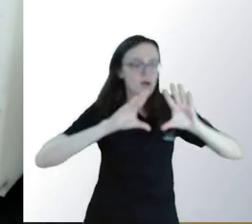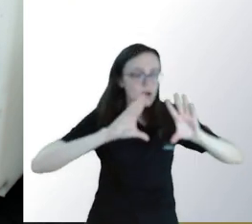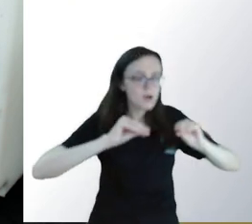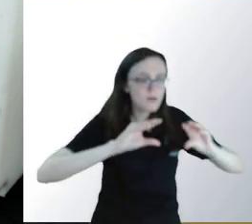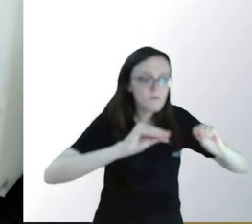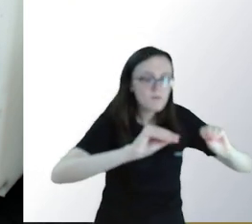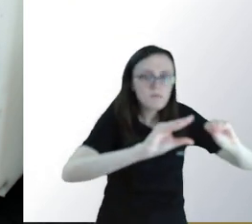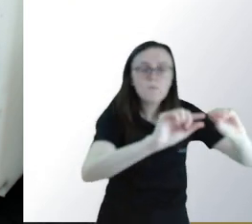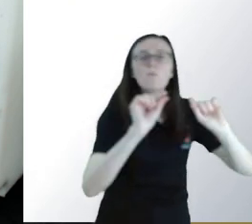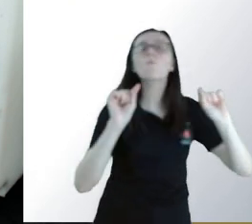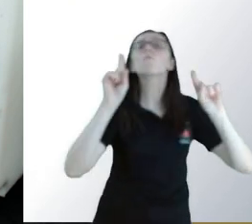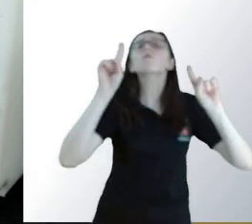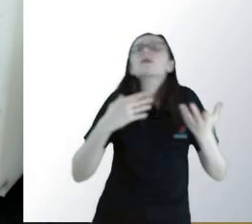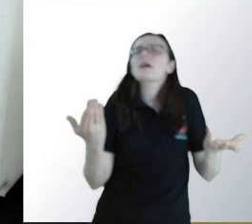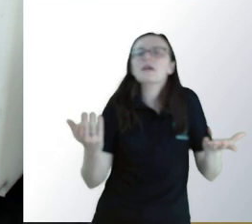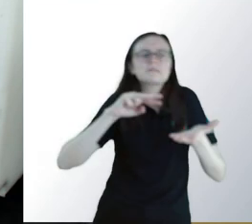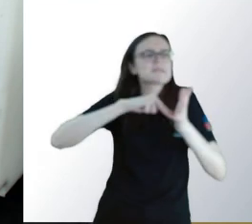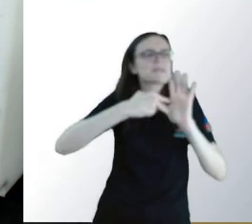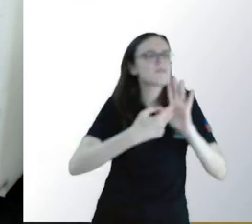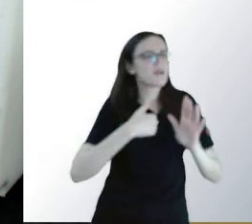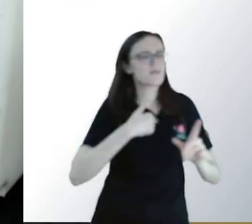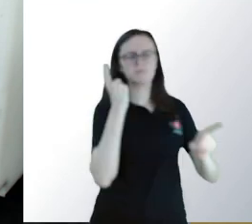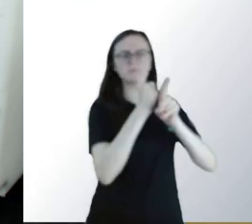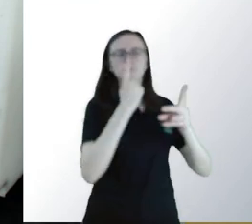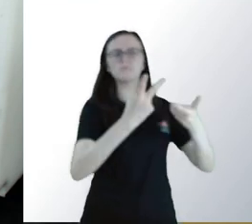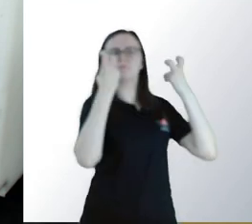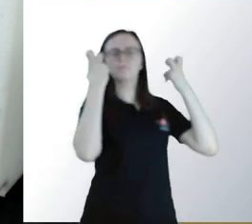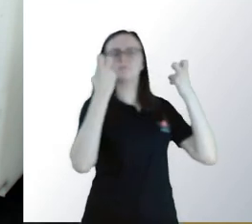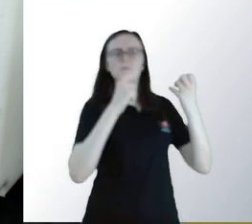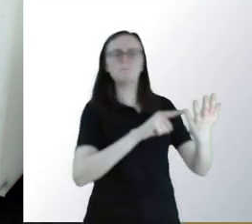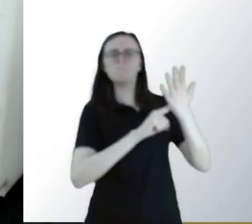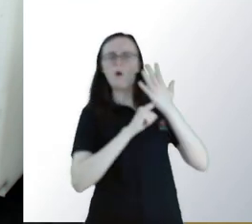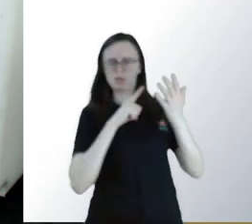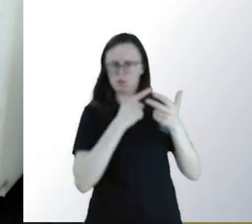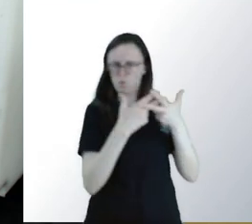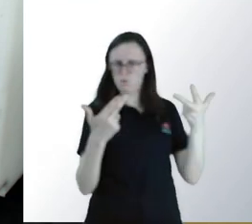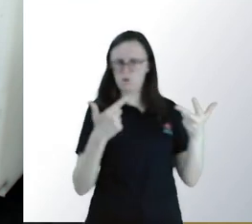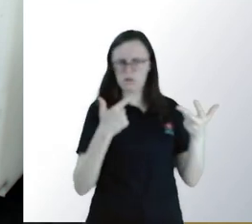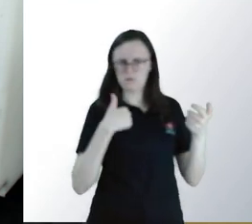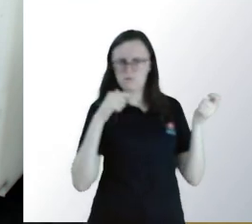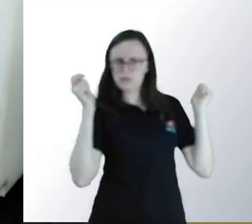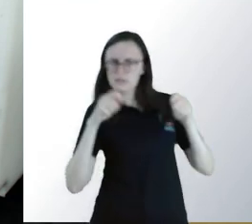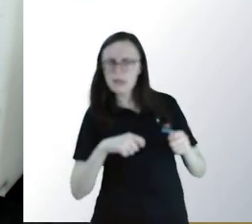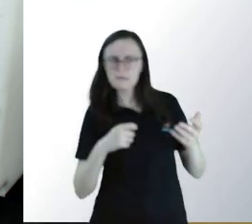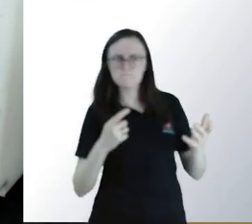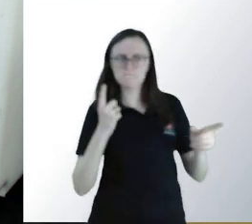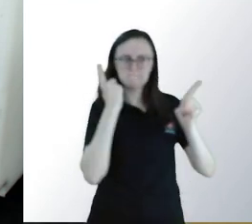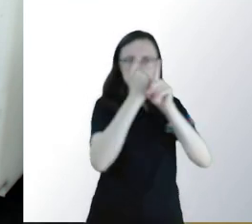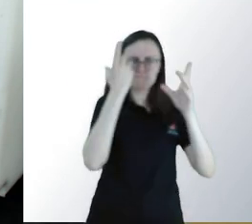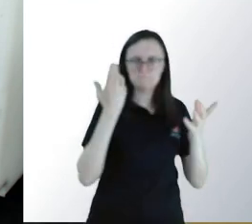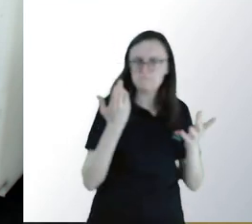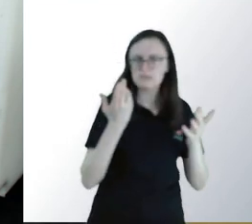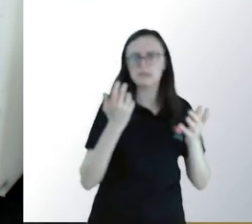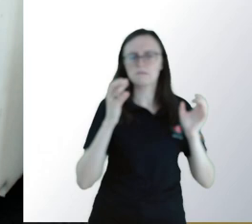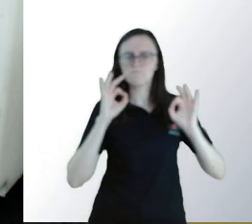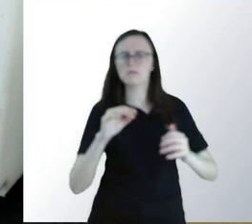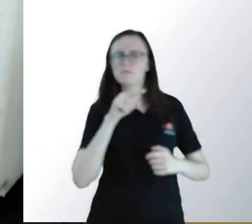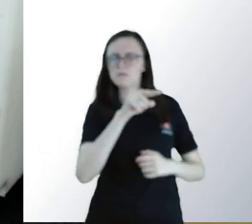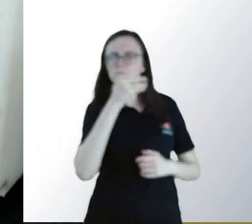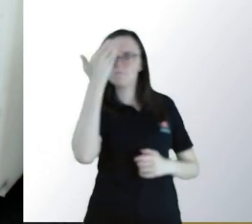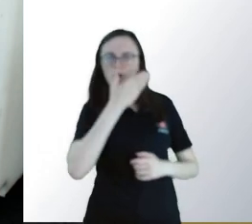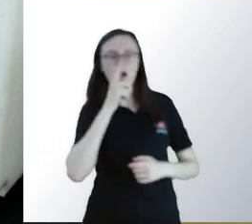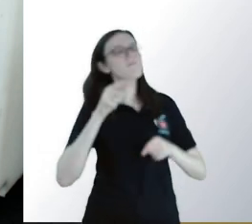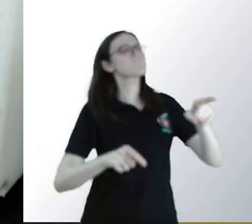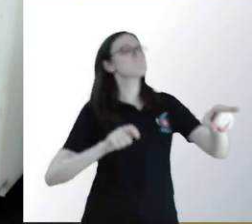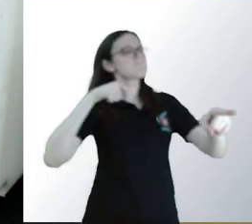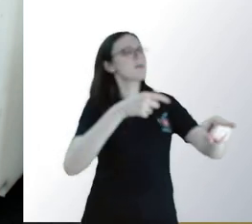se caracteriza? Como é que eu identifico? Quais são os sinais? Existe alguma coisa que eu possa identificar de fato e dizer isto